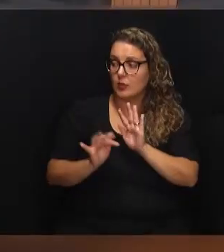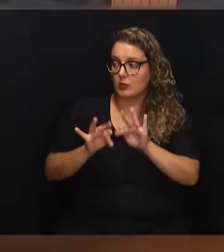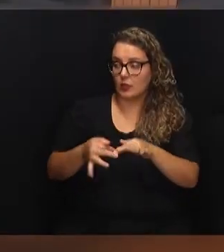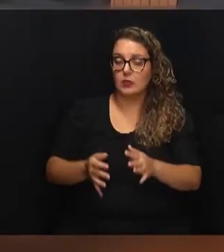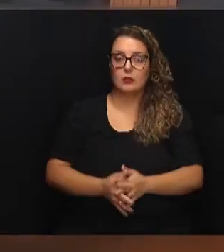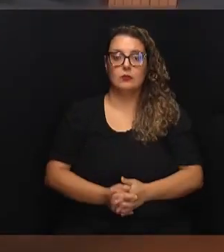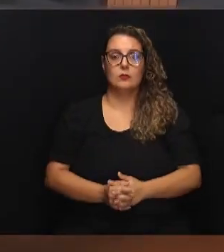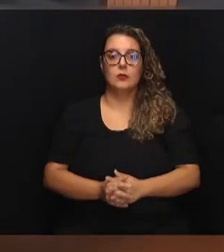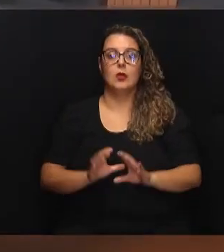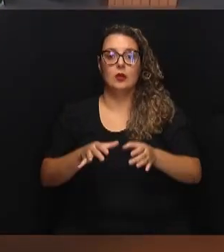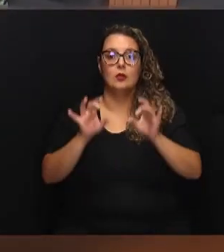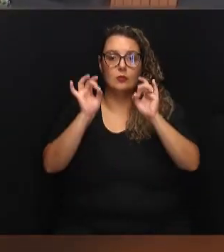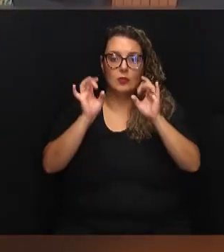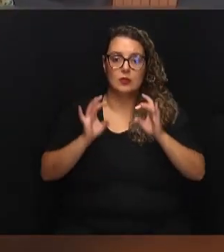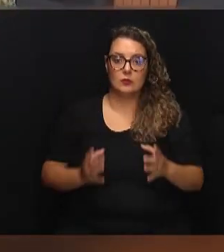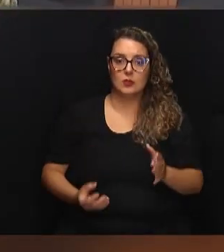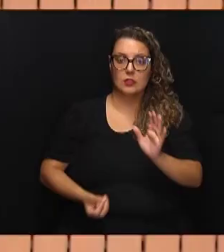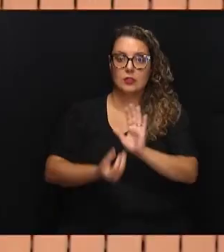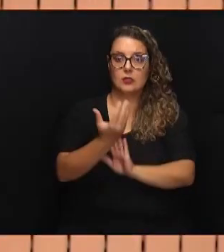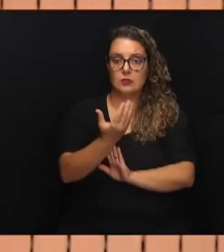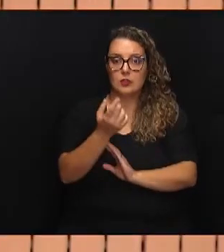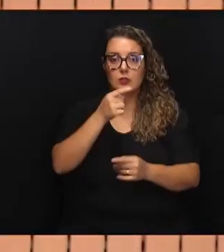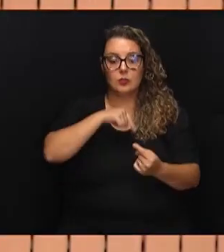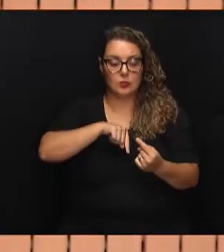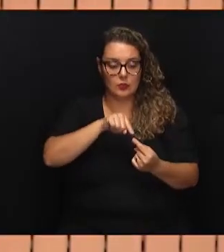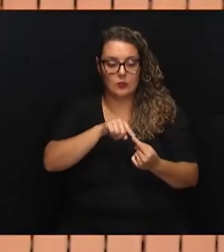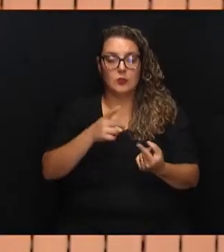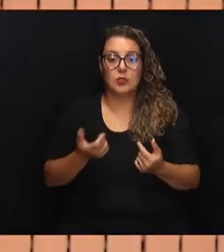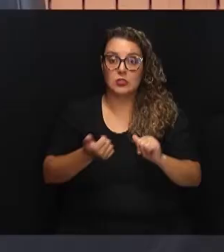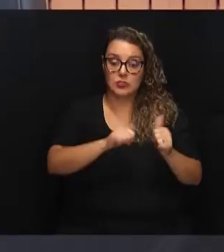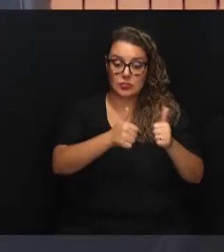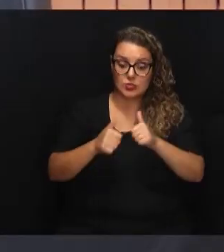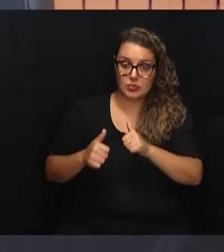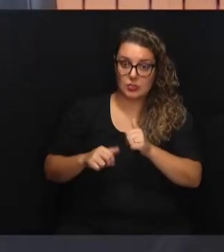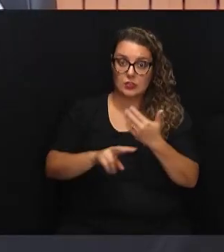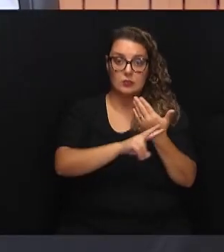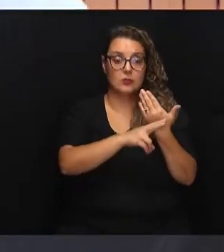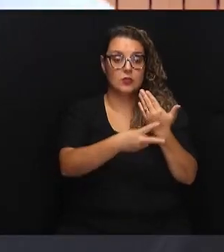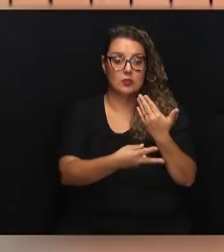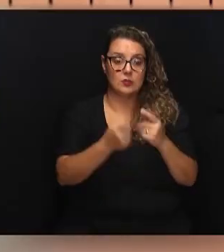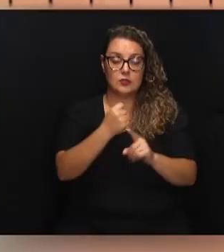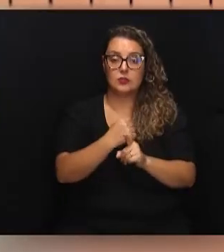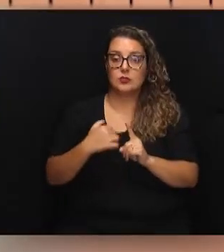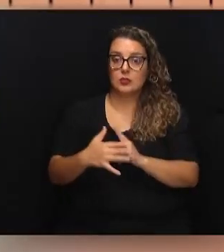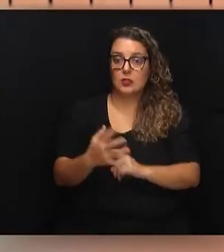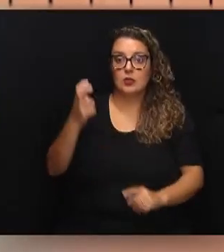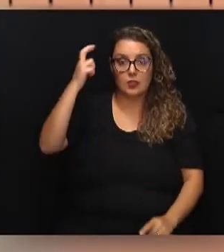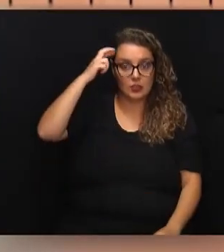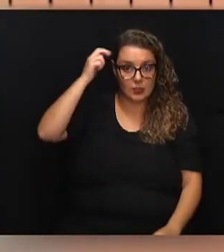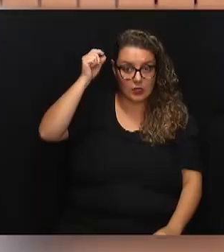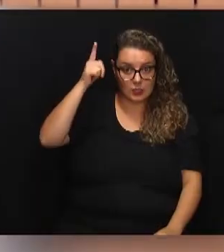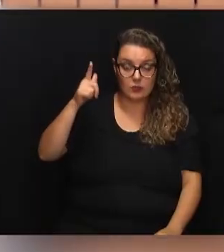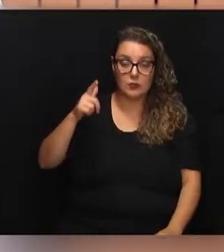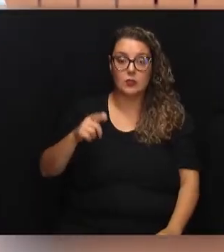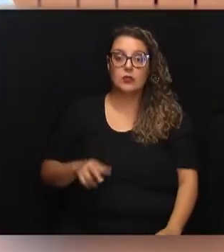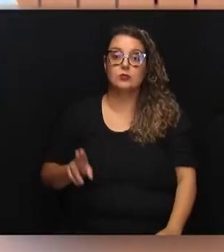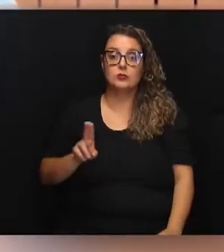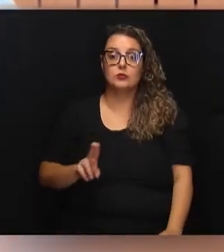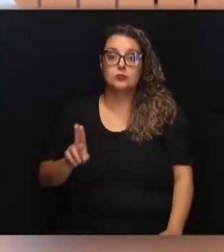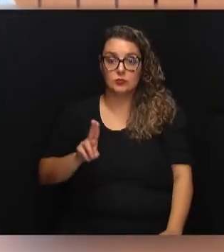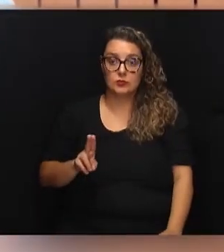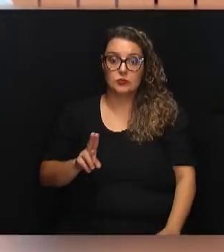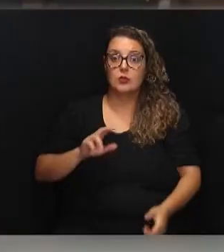A comissão especial foi criada com o objetivo de analisar os impactos sociais e culturais da implementação